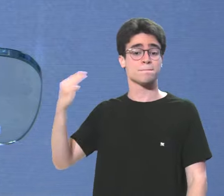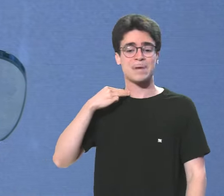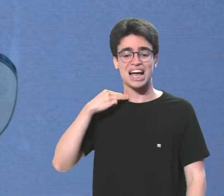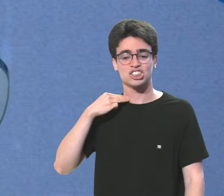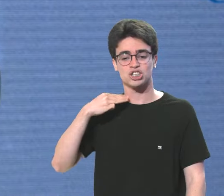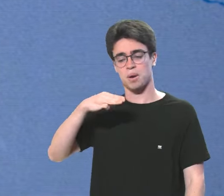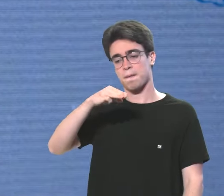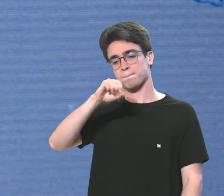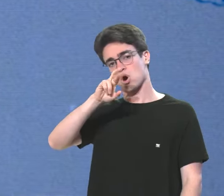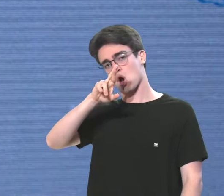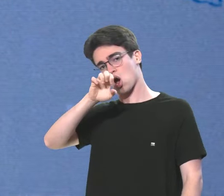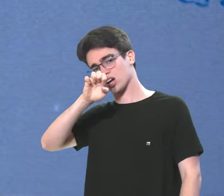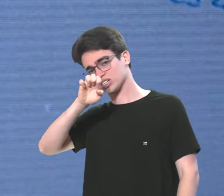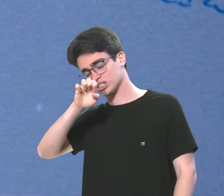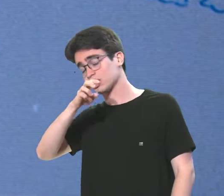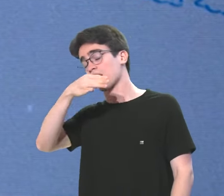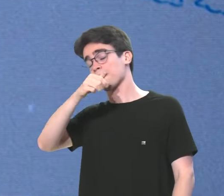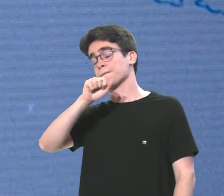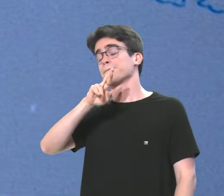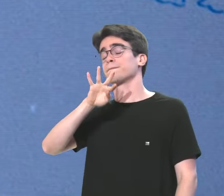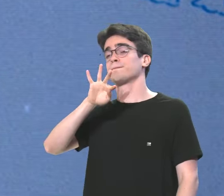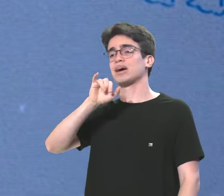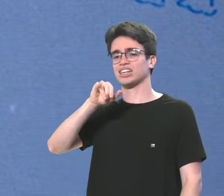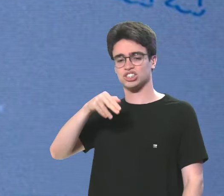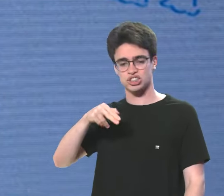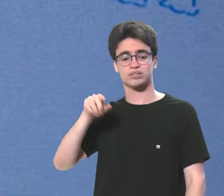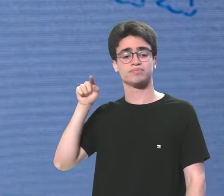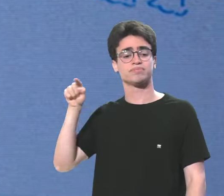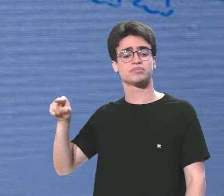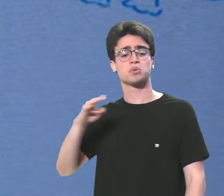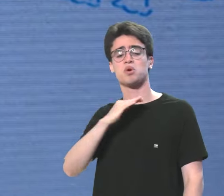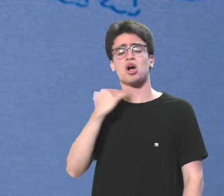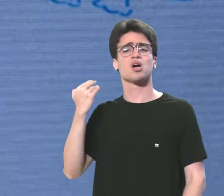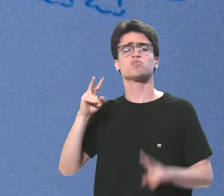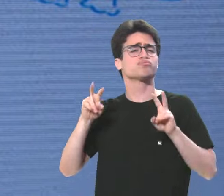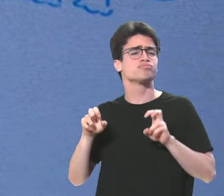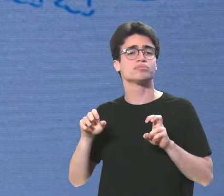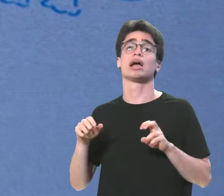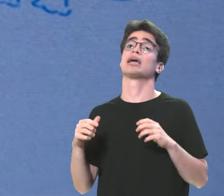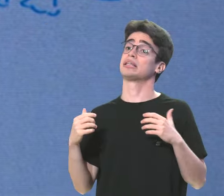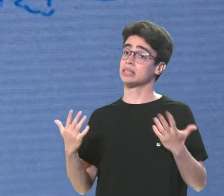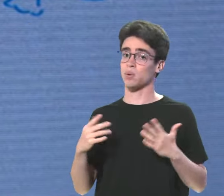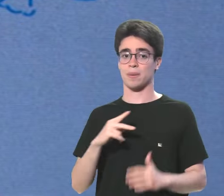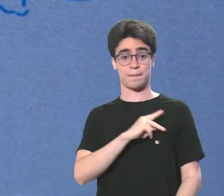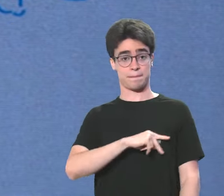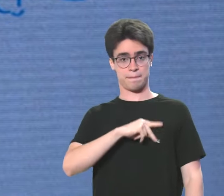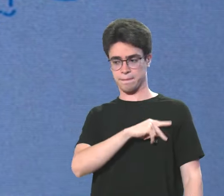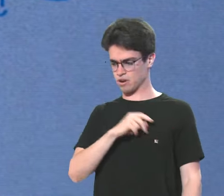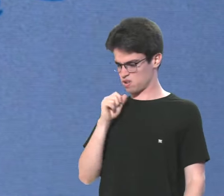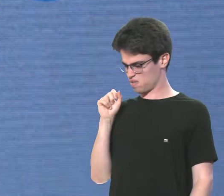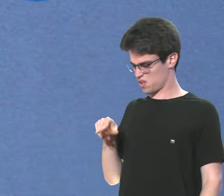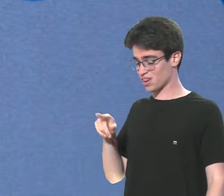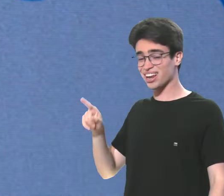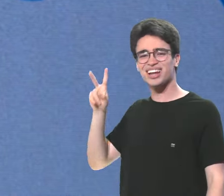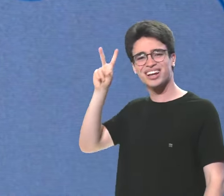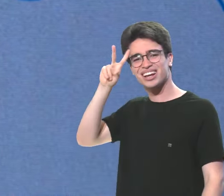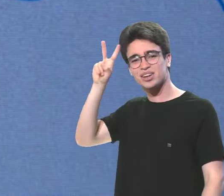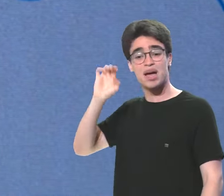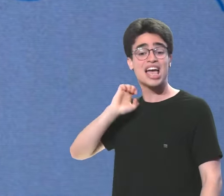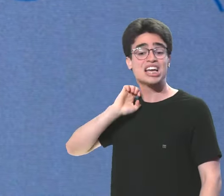Estevão e Saulo estava presente no apedrejamento de Estevan ele segurou as roupas as capas os